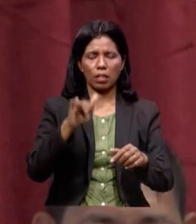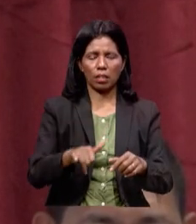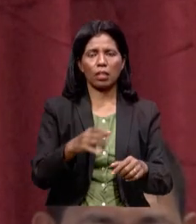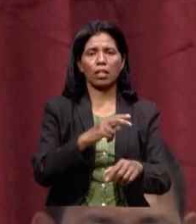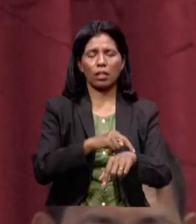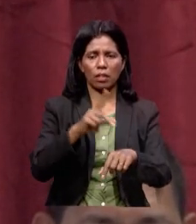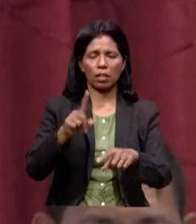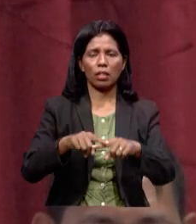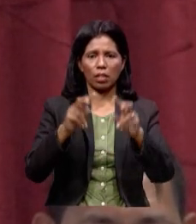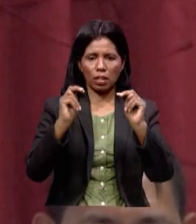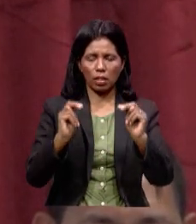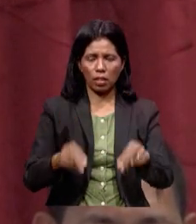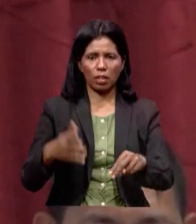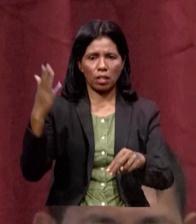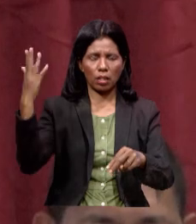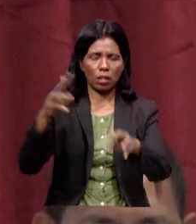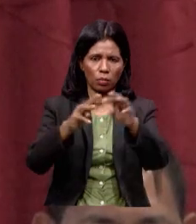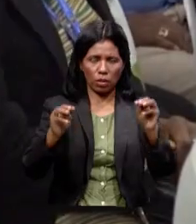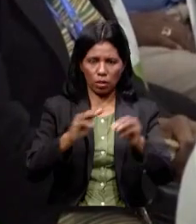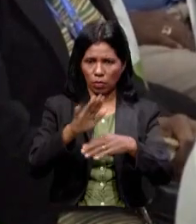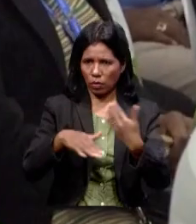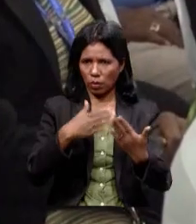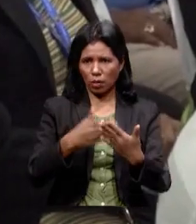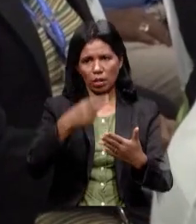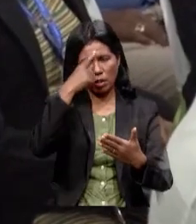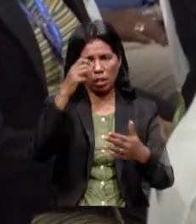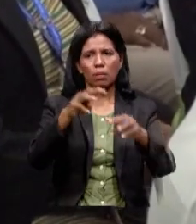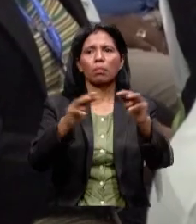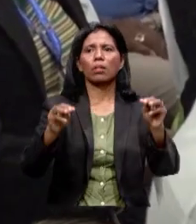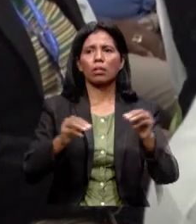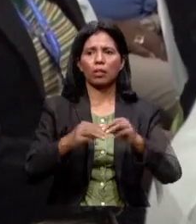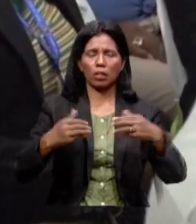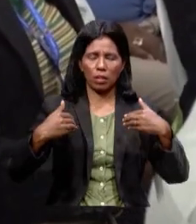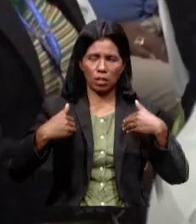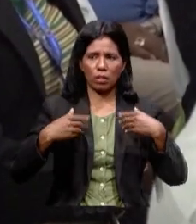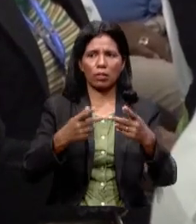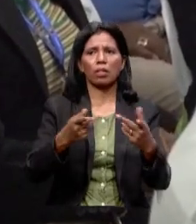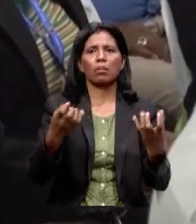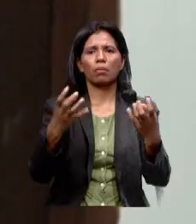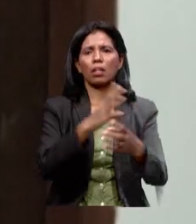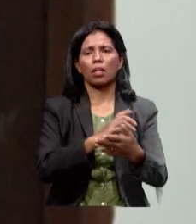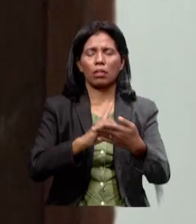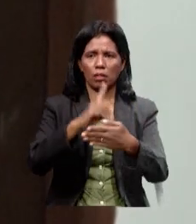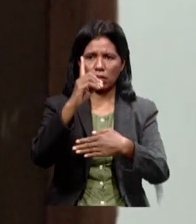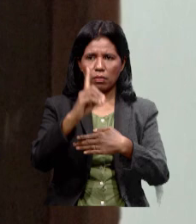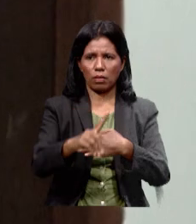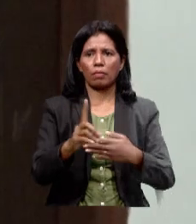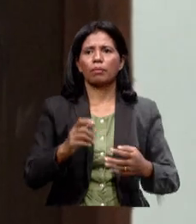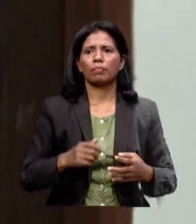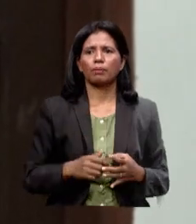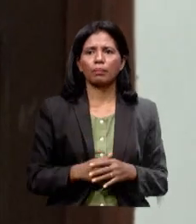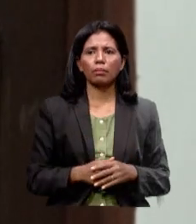nacional, mas be tem que existe mos ia município hoto, tamba município ia área potencial oin oin atu desenvolve.